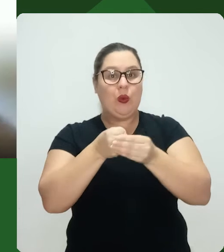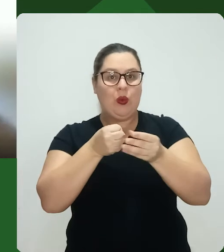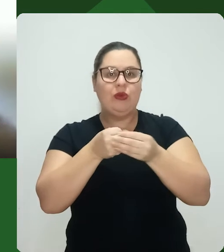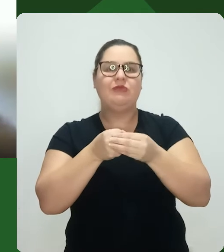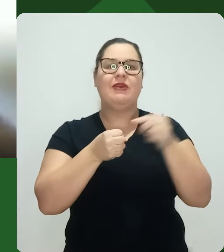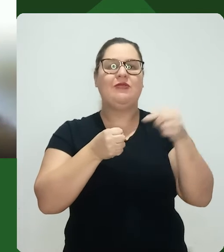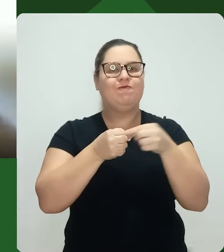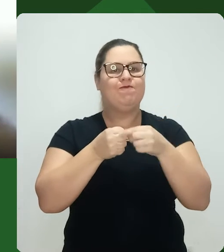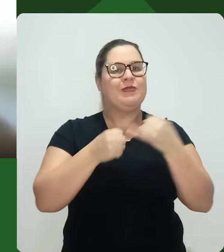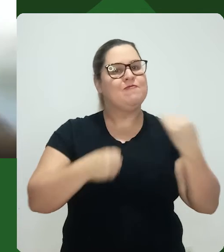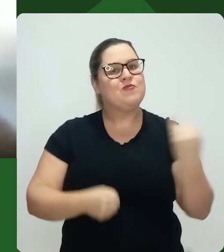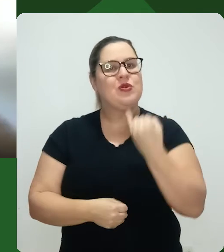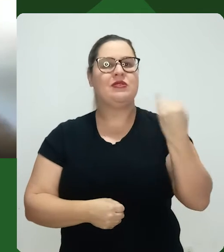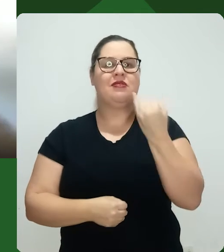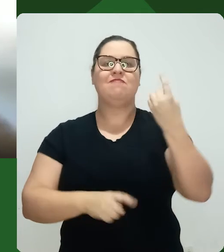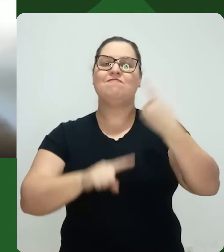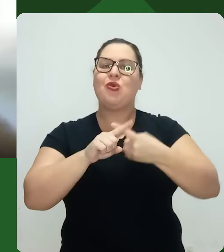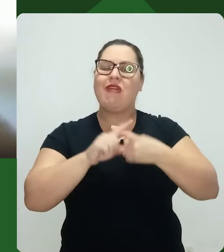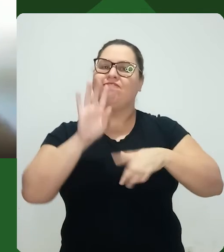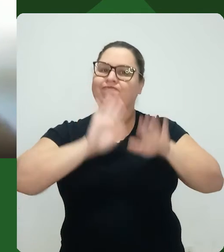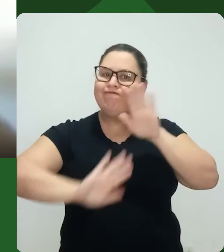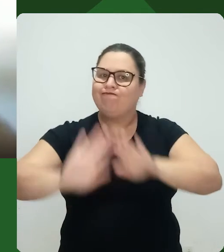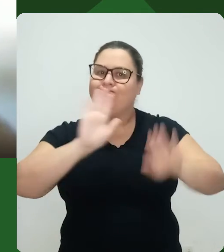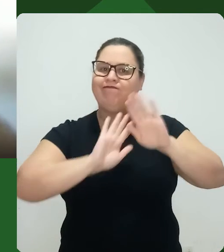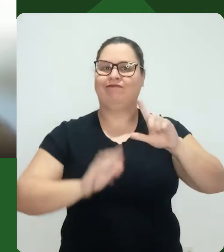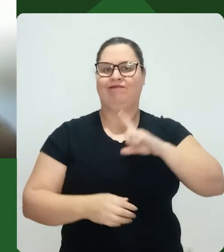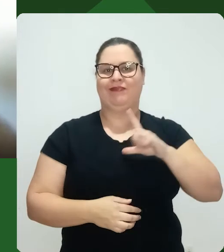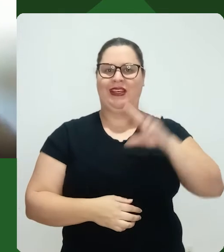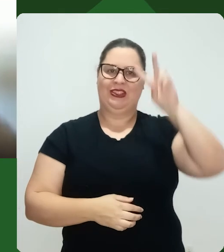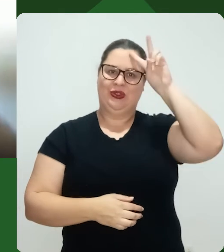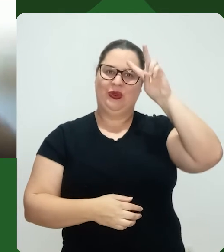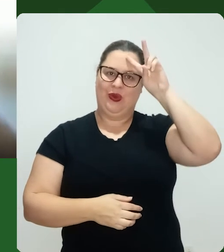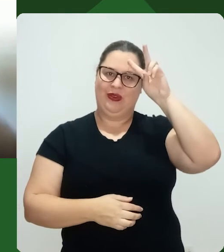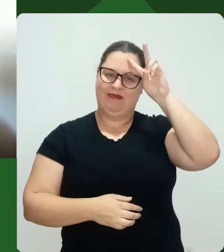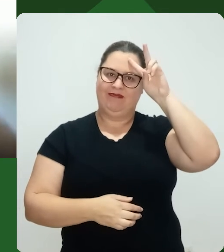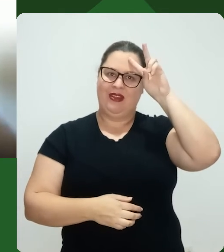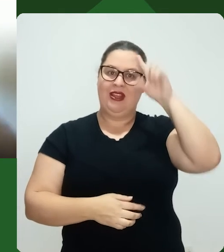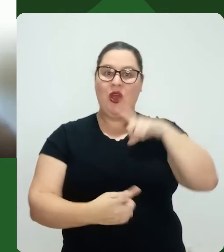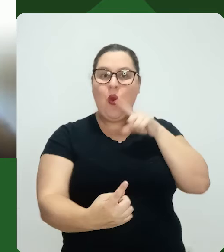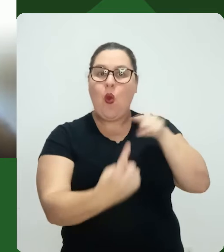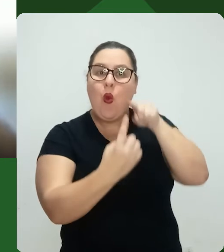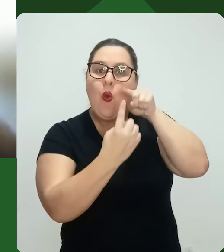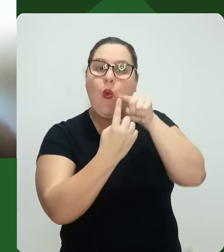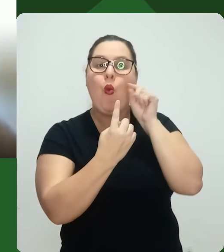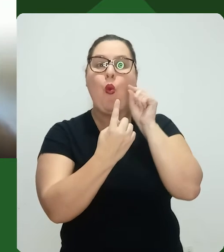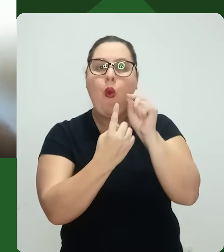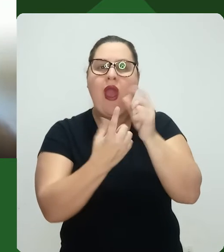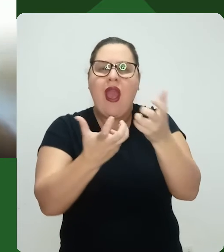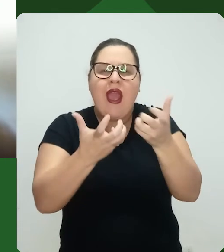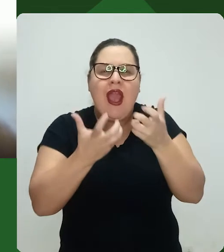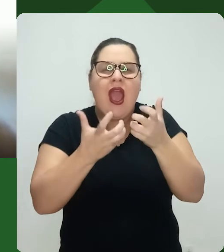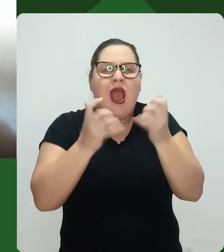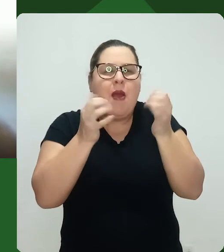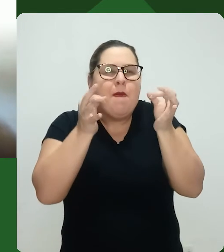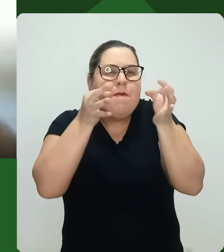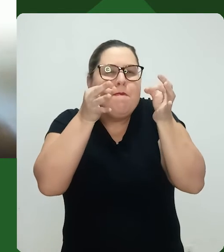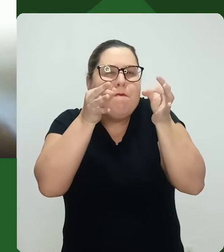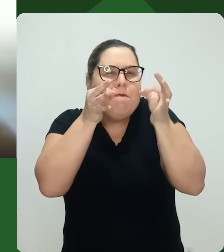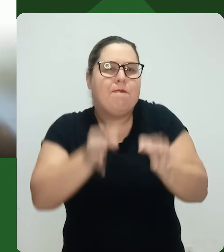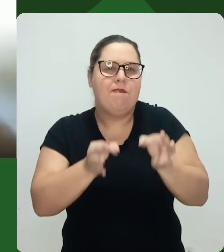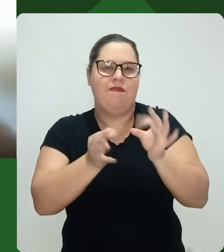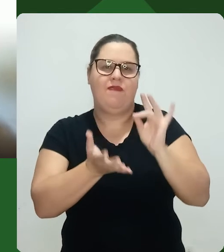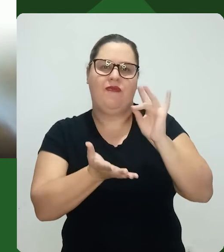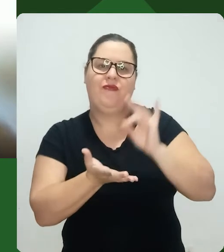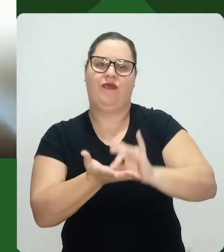né, que eu considero muito válido, porque é muito cuidadoso, né? E com essa intenção, de chegar o